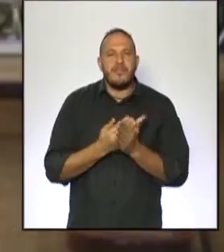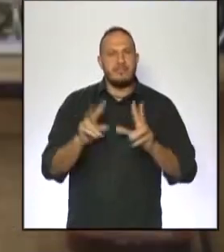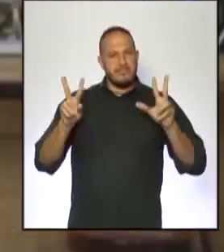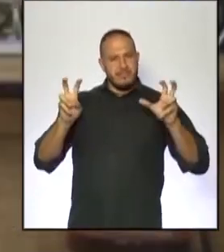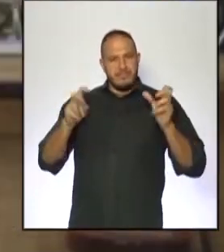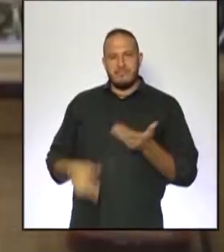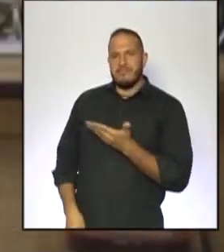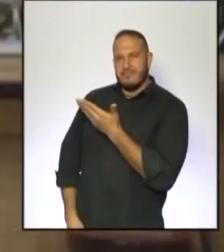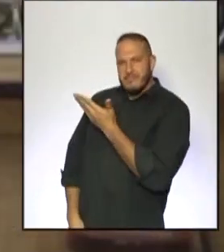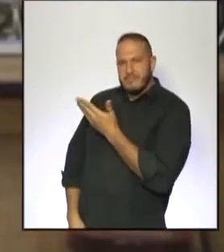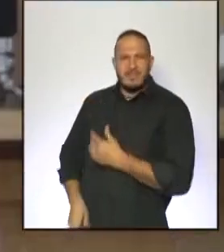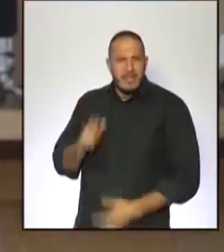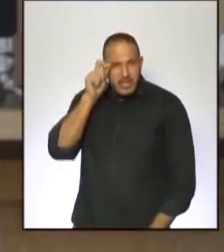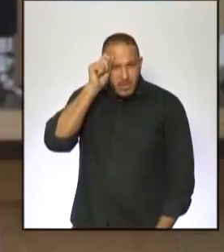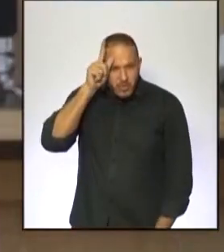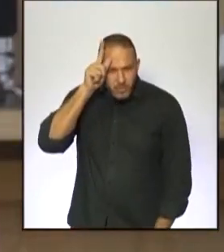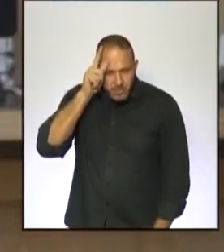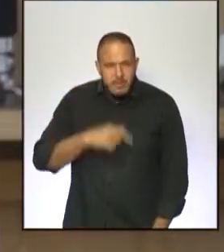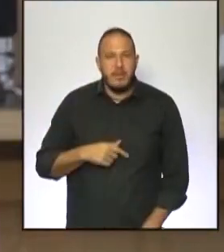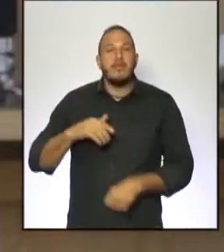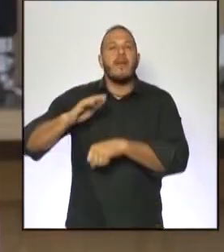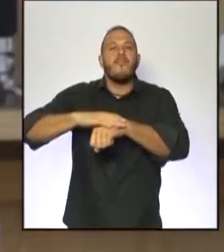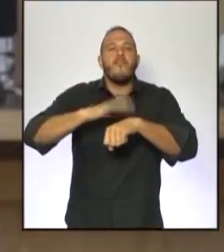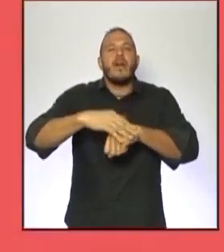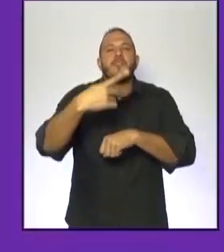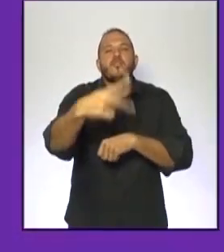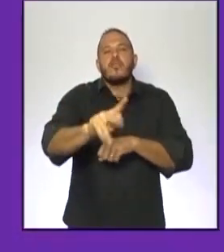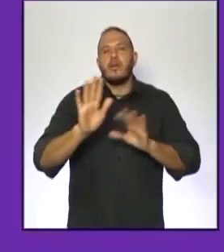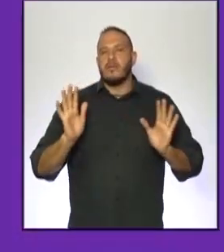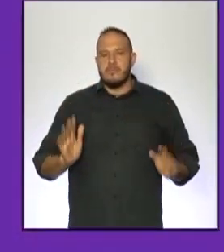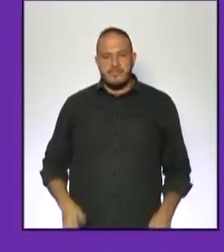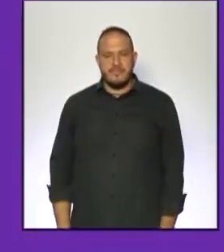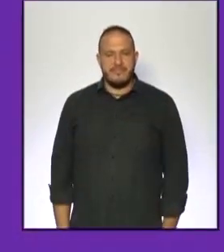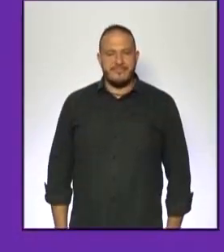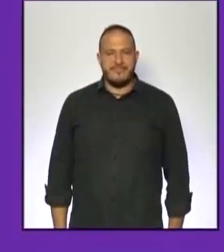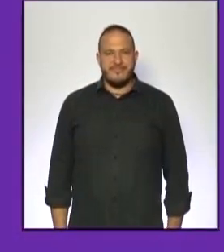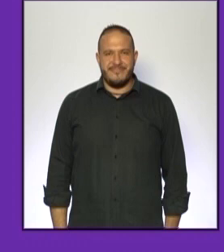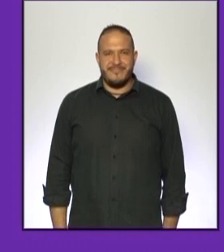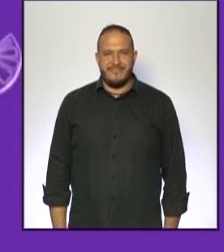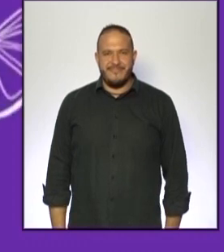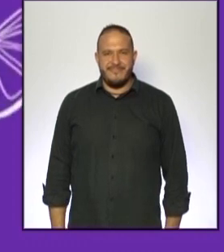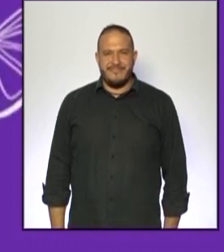fanzines. Era a cultura do faça você mesmo.